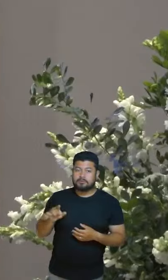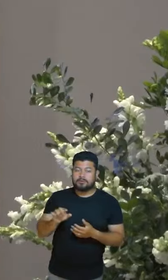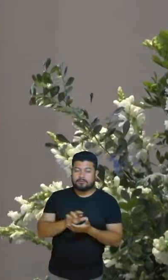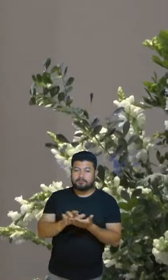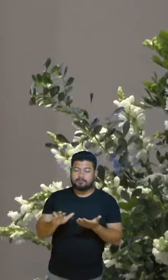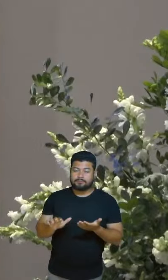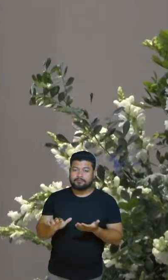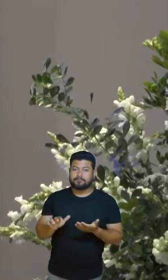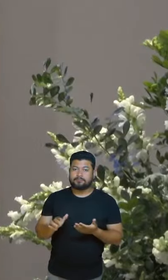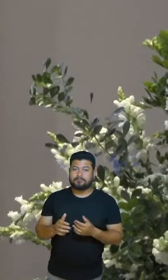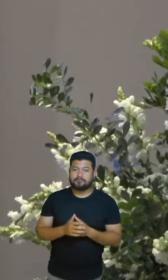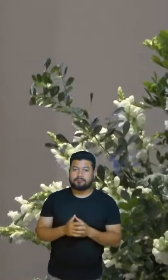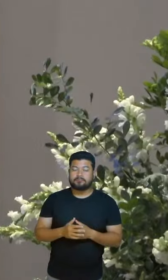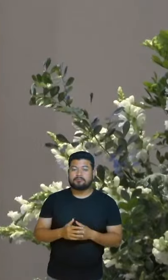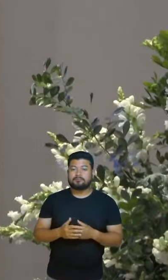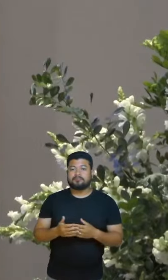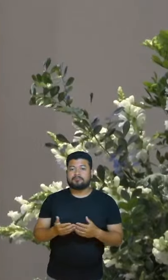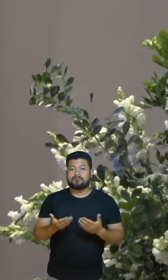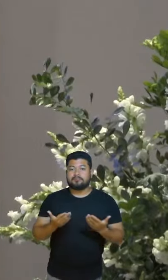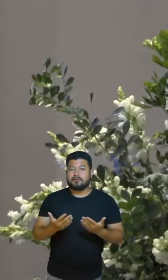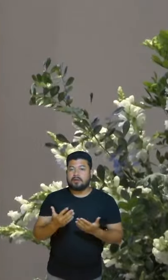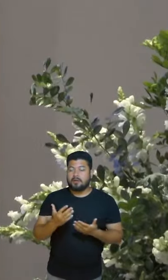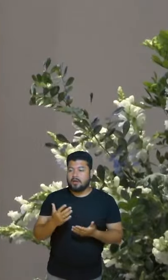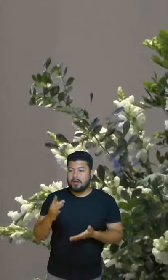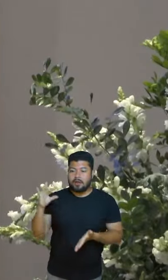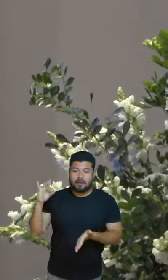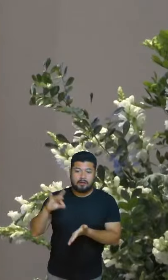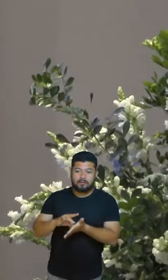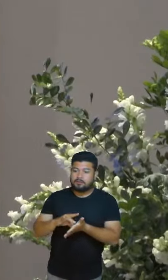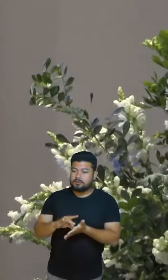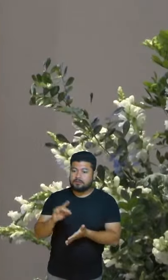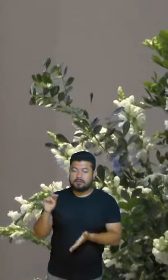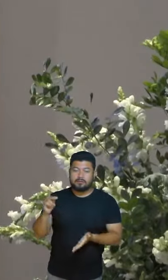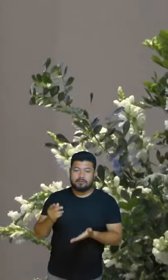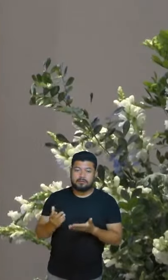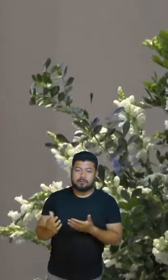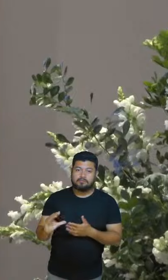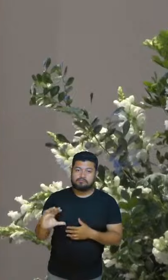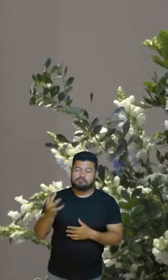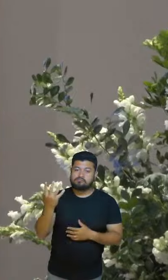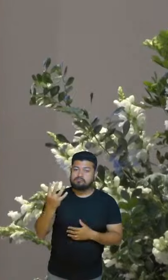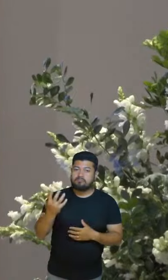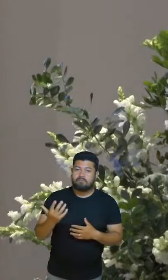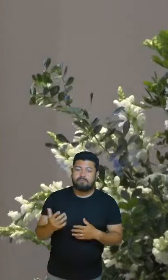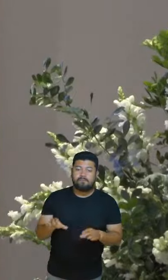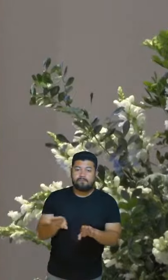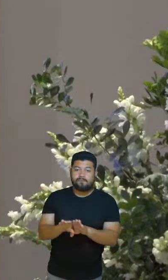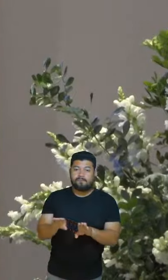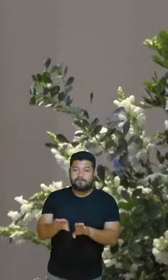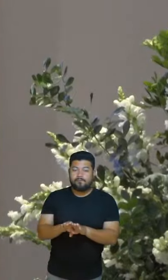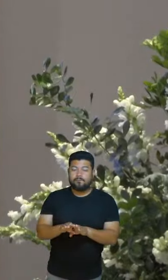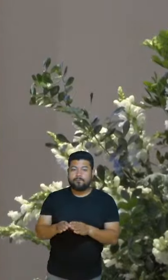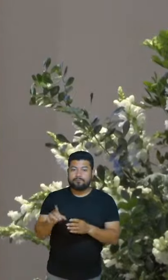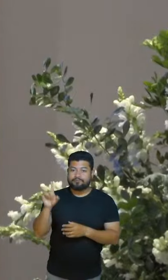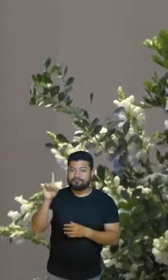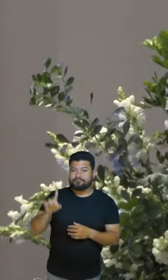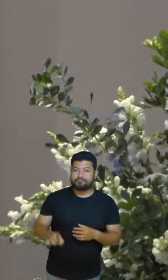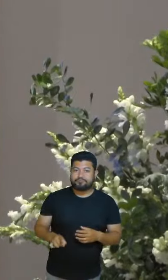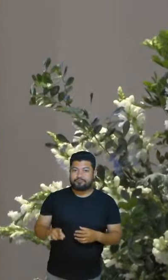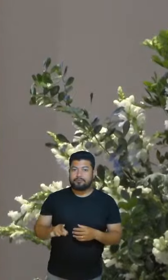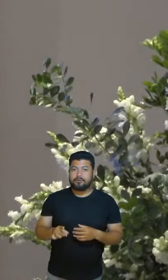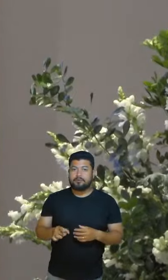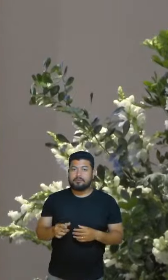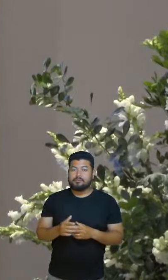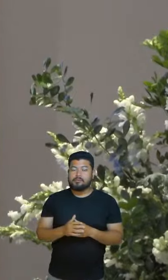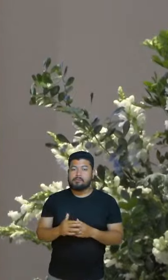com um fato concreto com um fato né um direito e uma e uma uma Norma pro caso